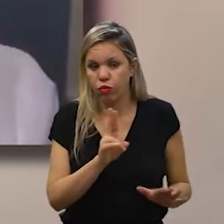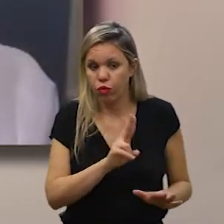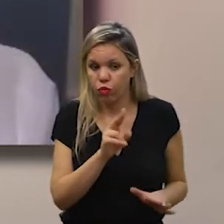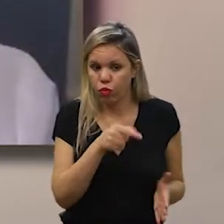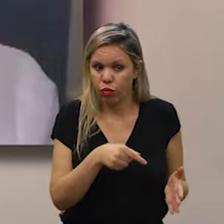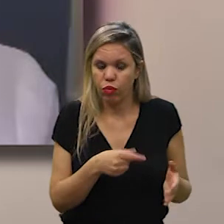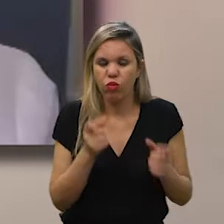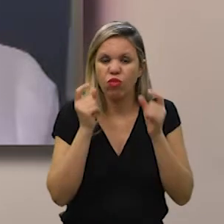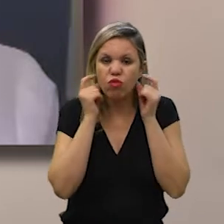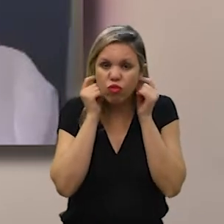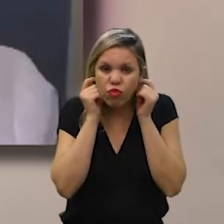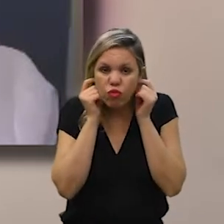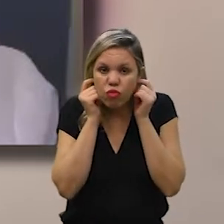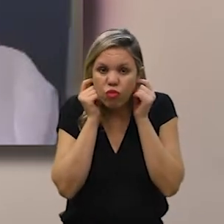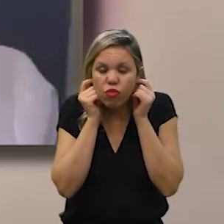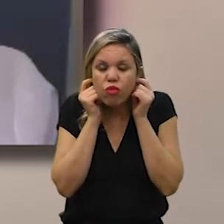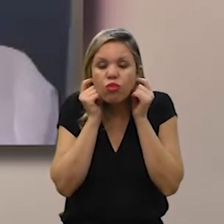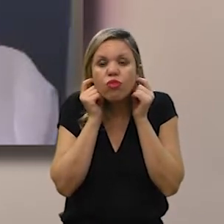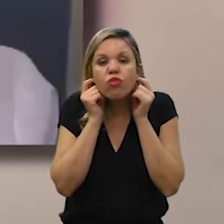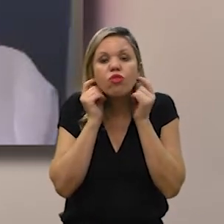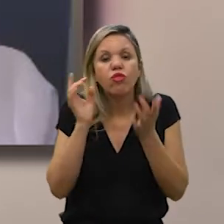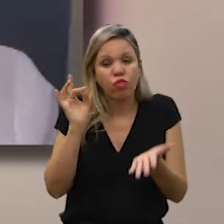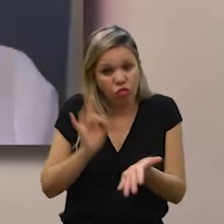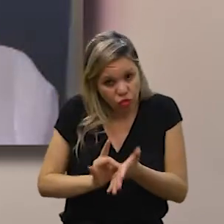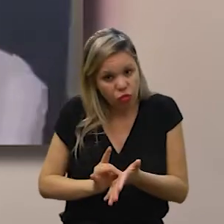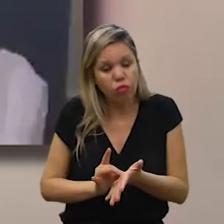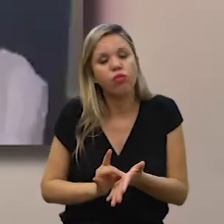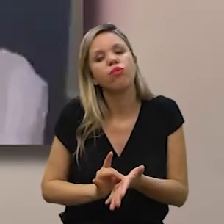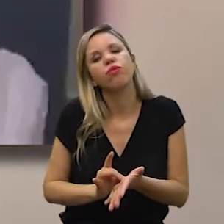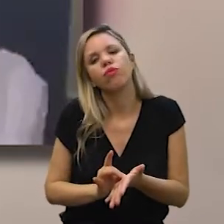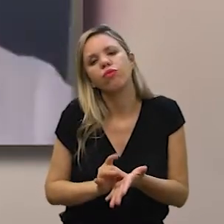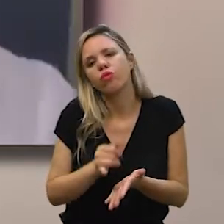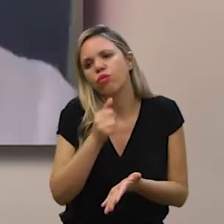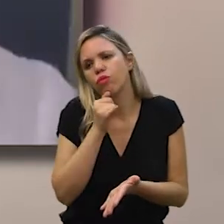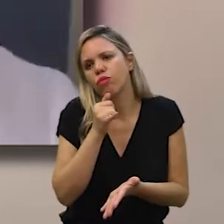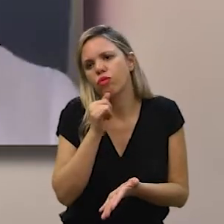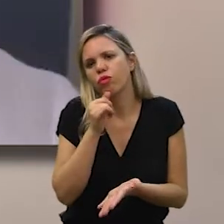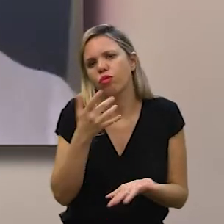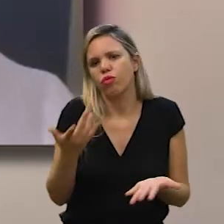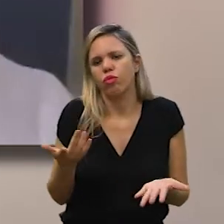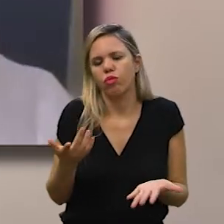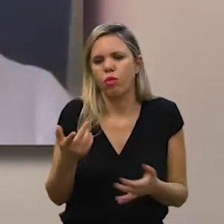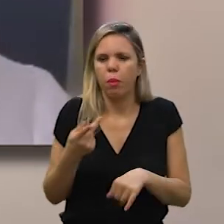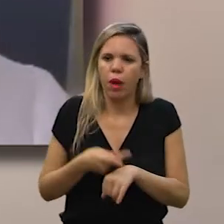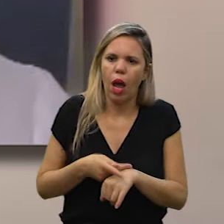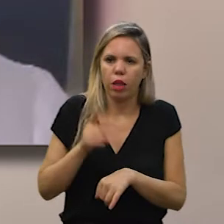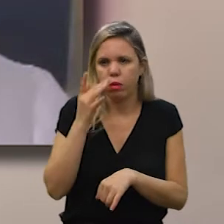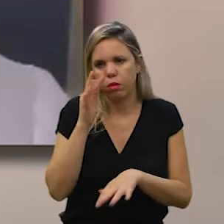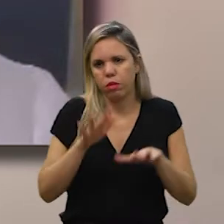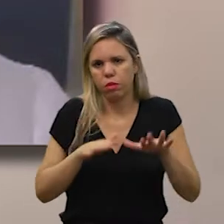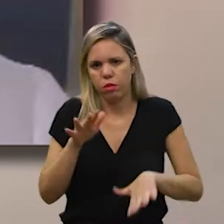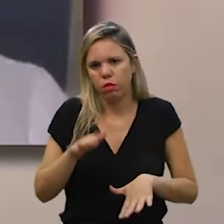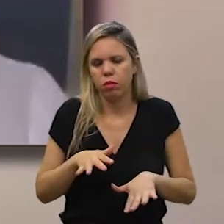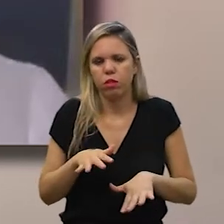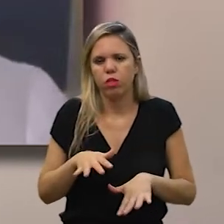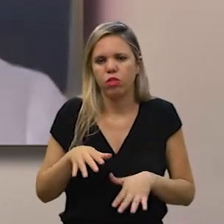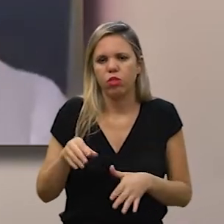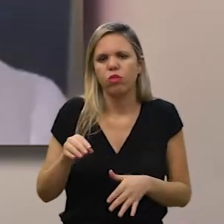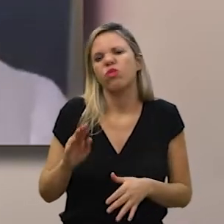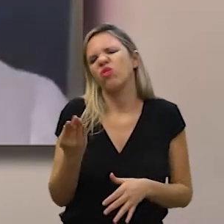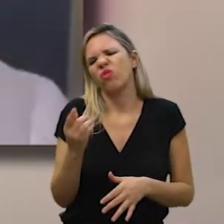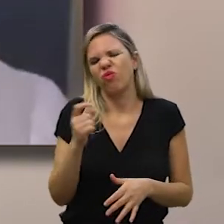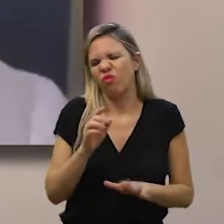for usar brinquinho, então use um brinquinho de joia, né? Não usa um brinquinho de